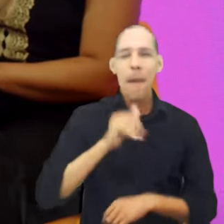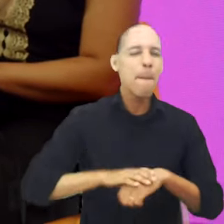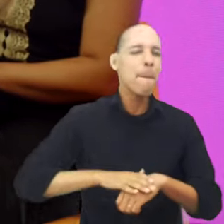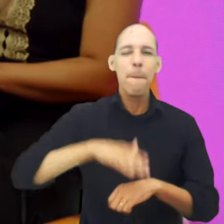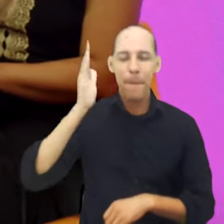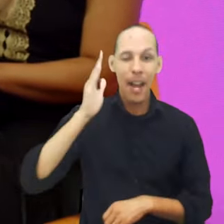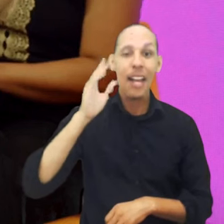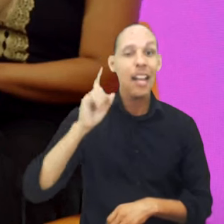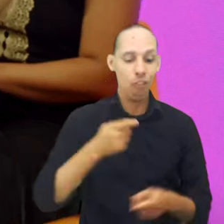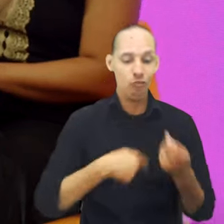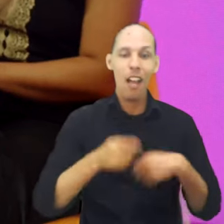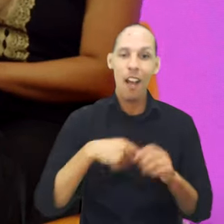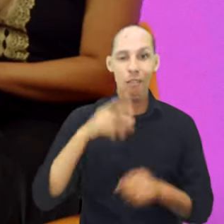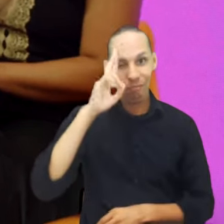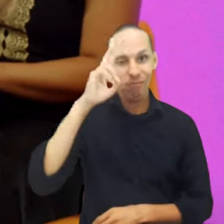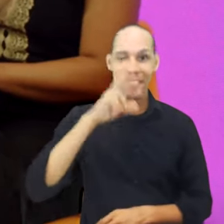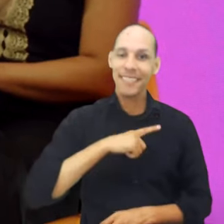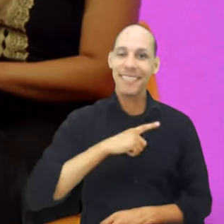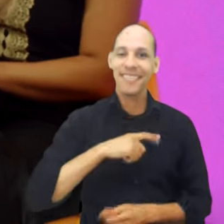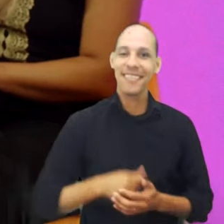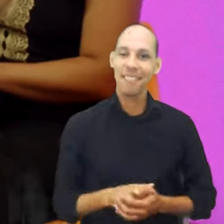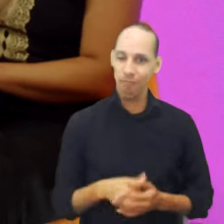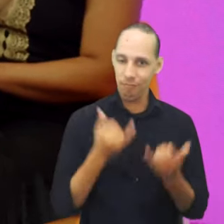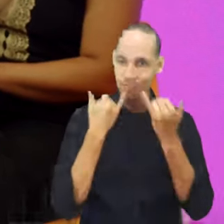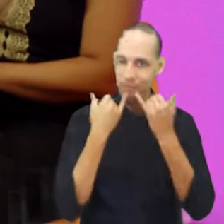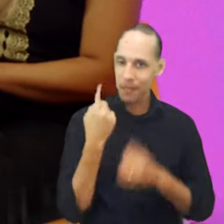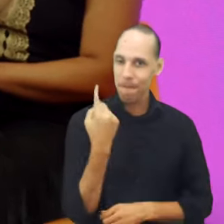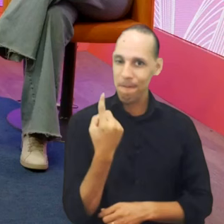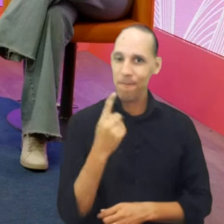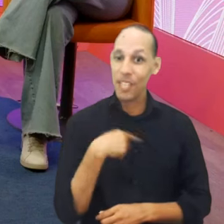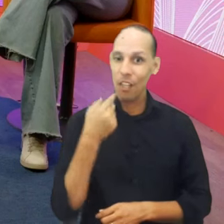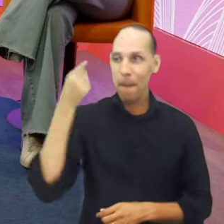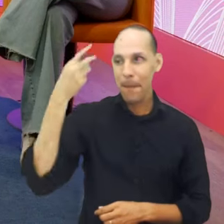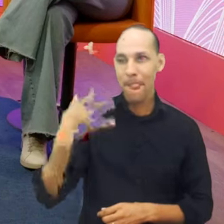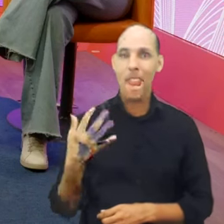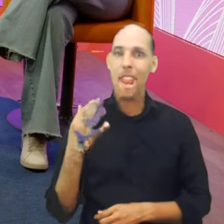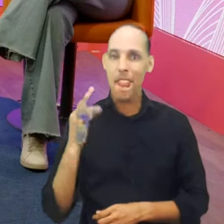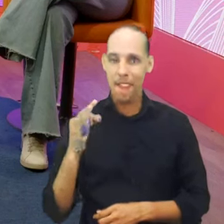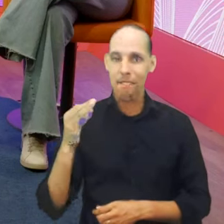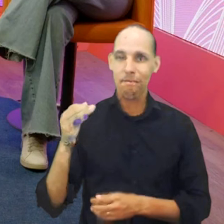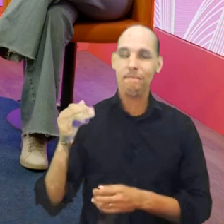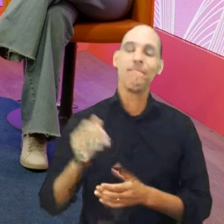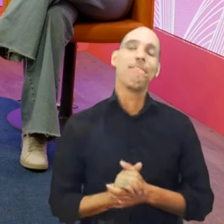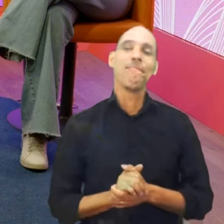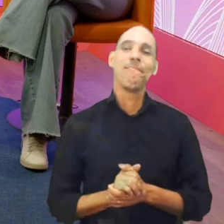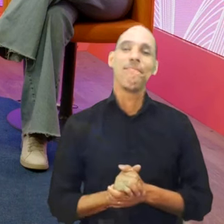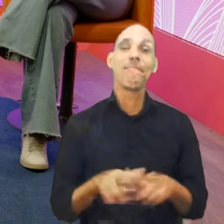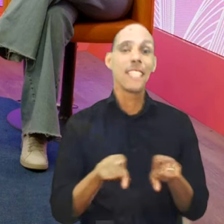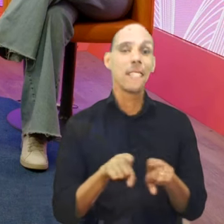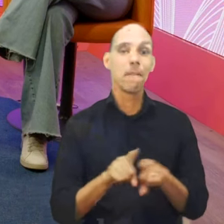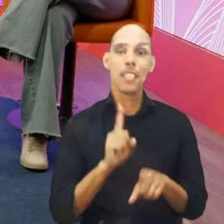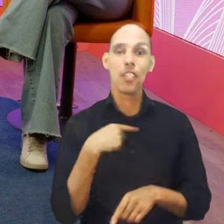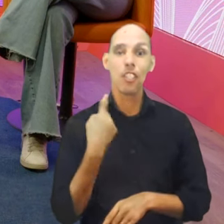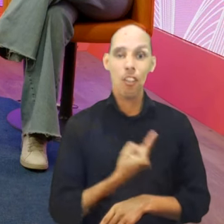mulheres como donas de negócios. Então, esse é um dado. Então, a gente está entre os 10 países. Nós também temos